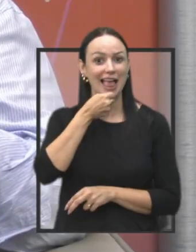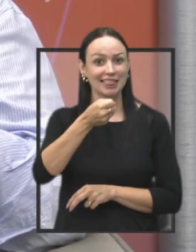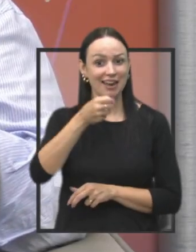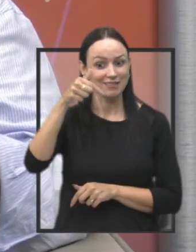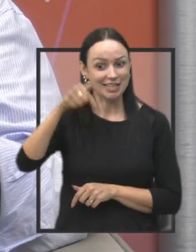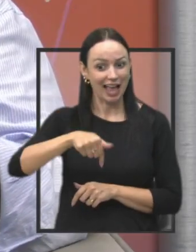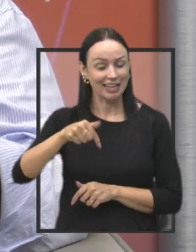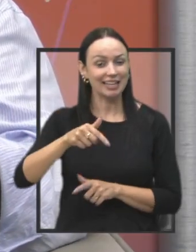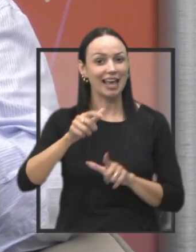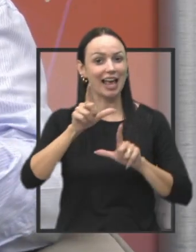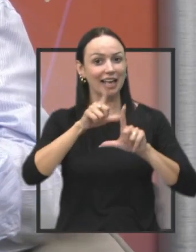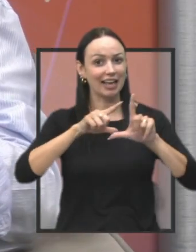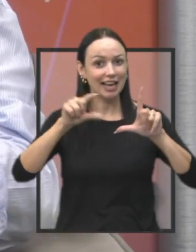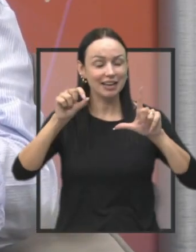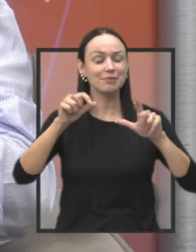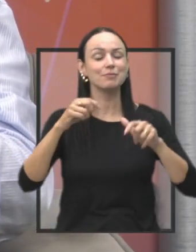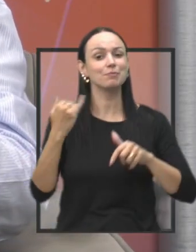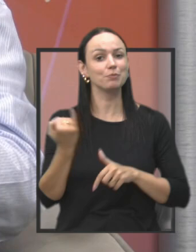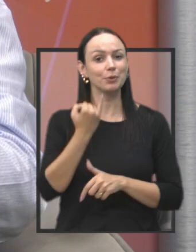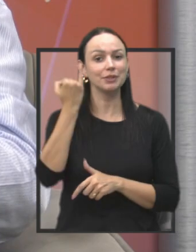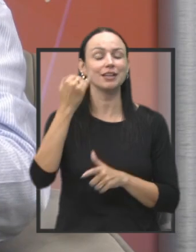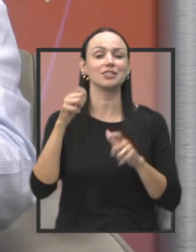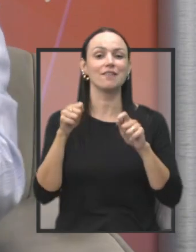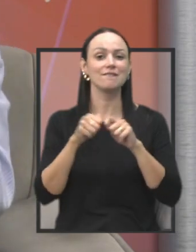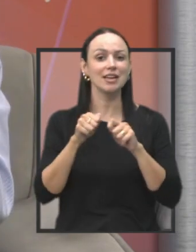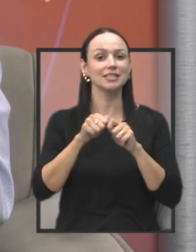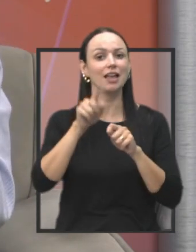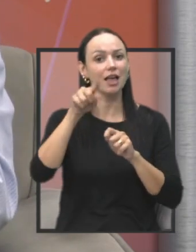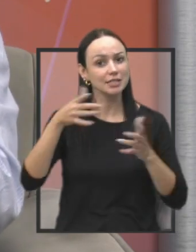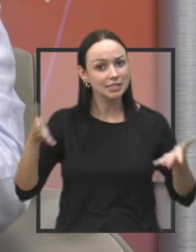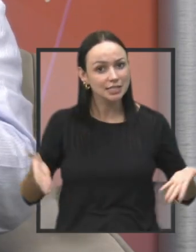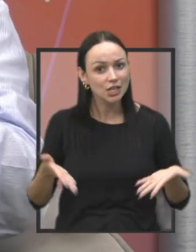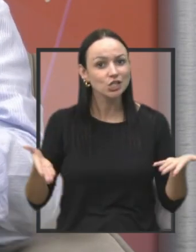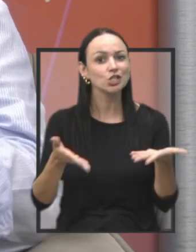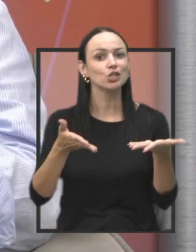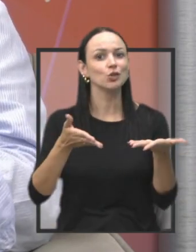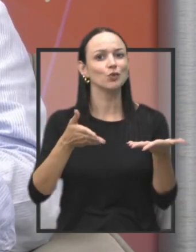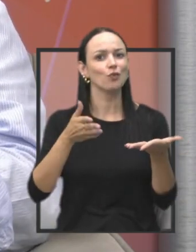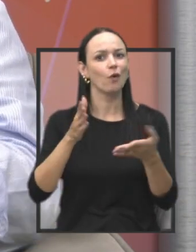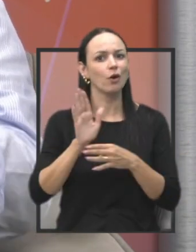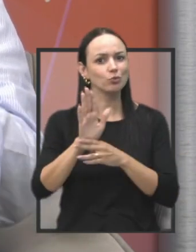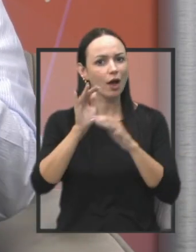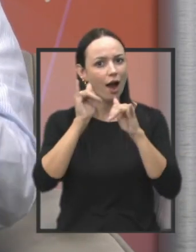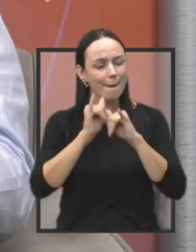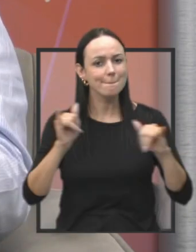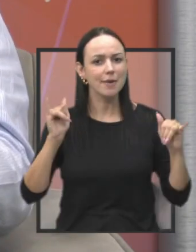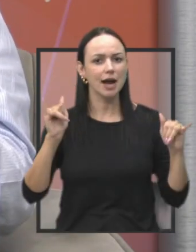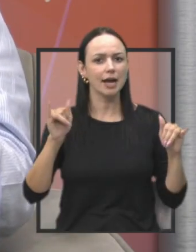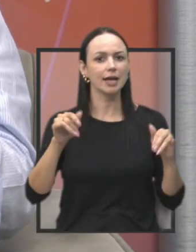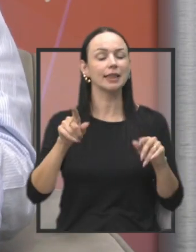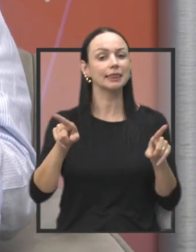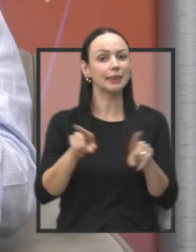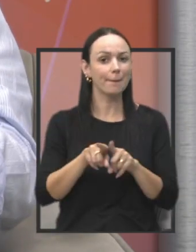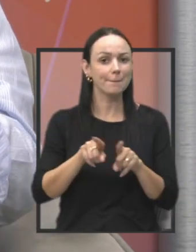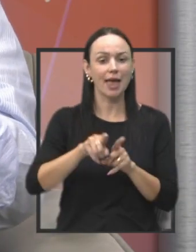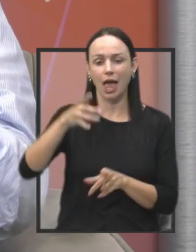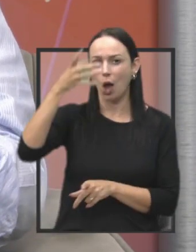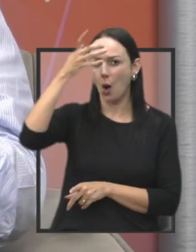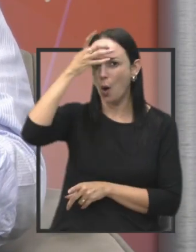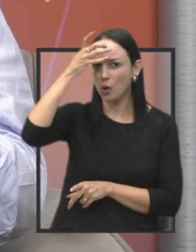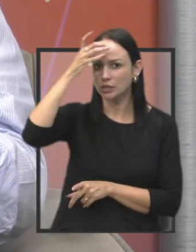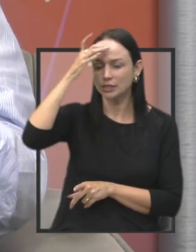precisa realmente fazer essa incentivo dessa campanha e principalmente conscientizar